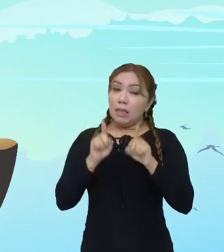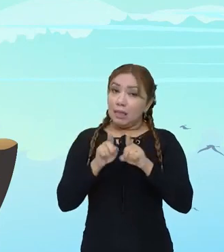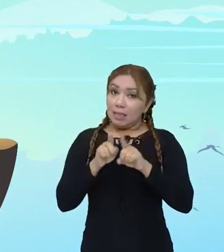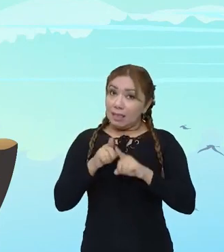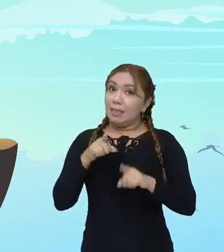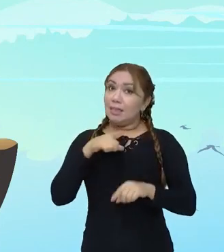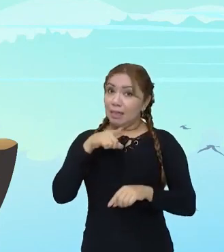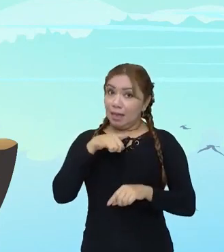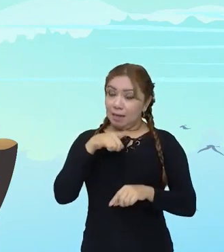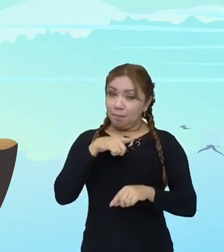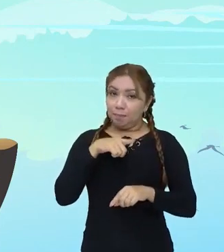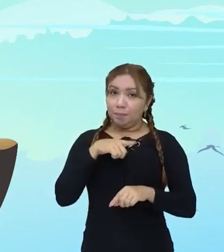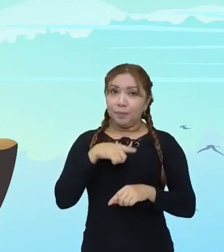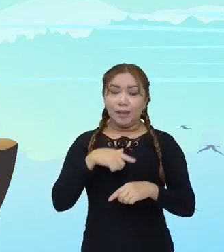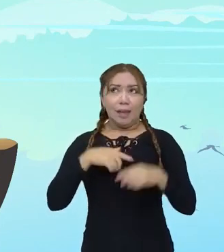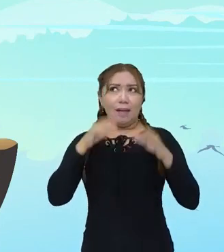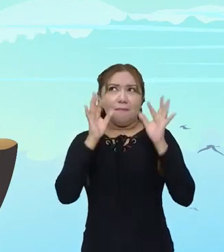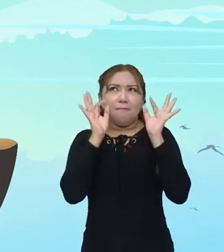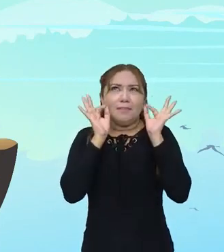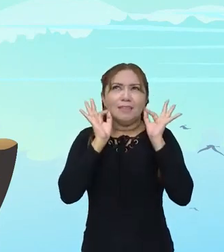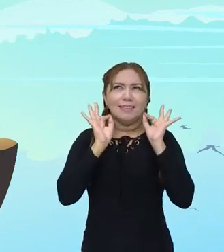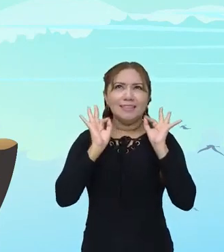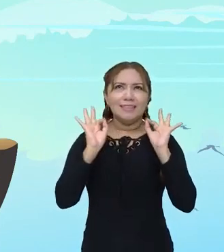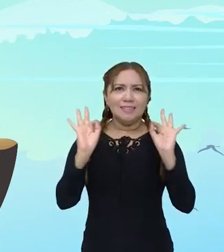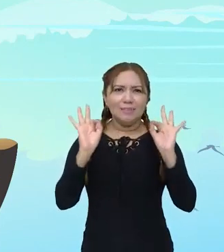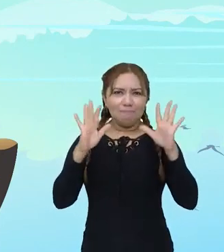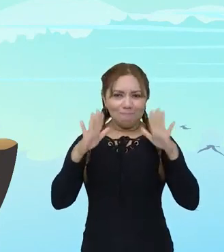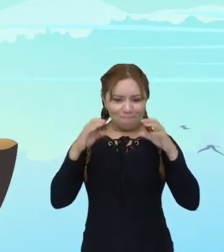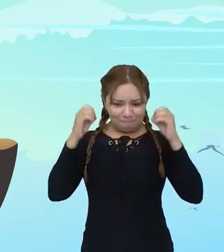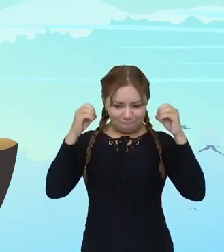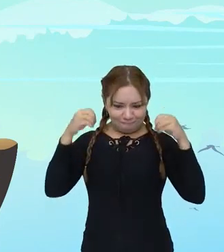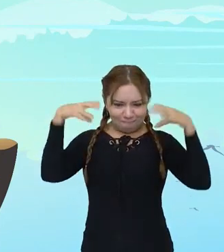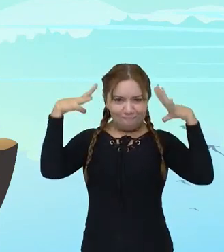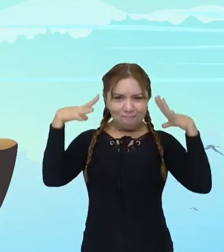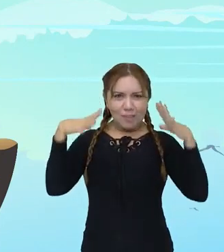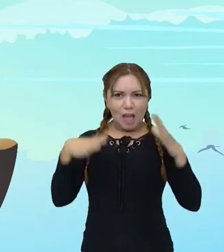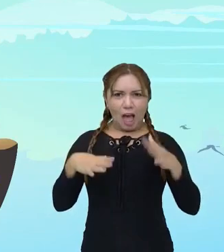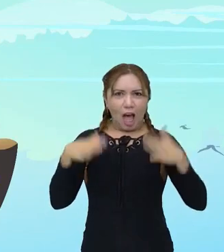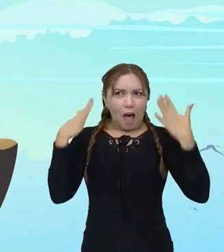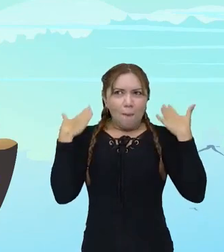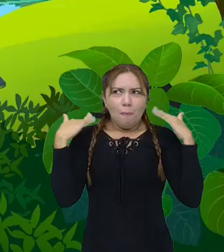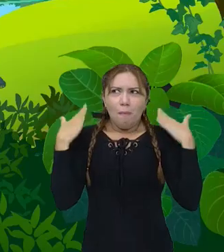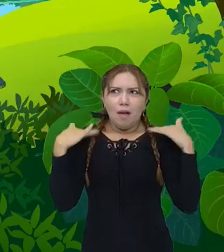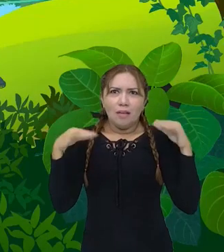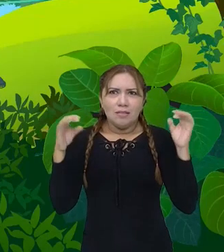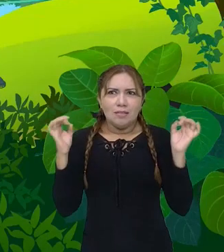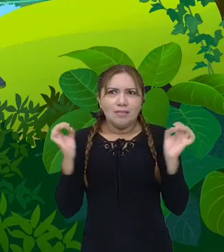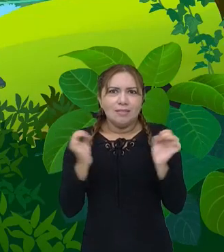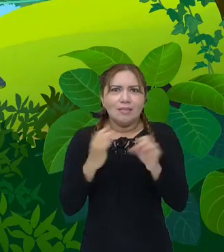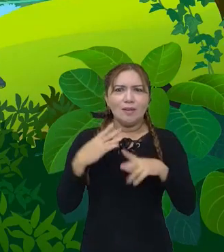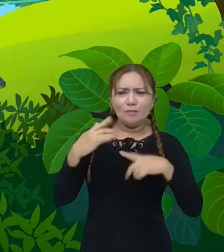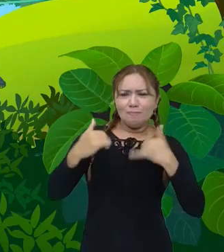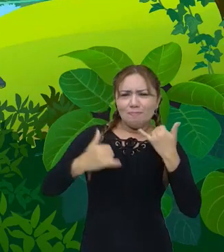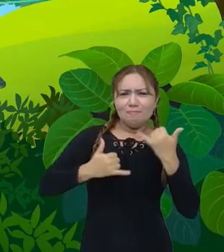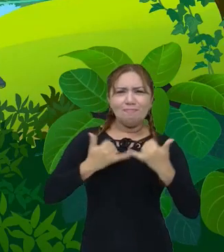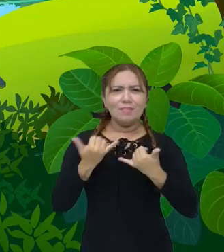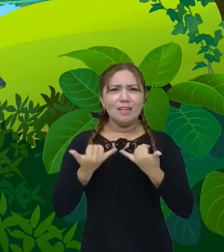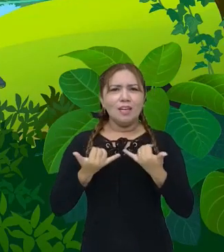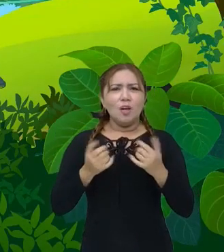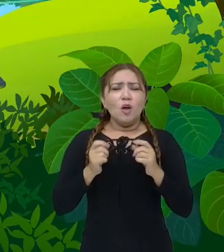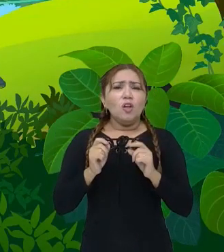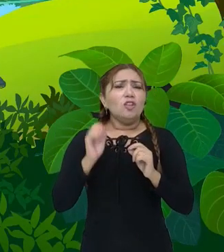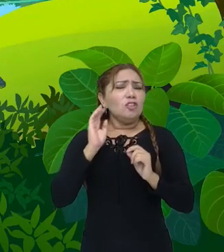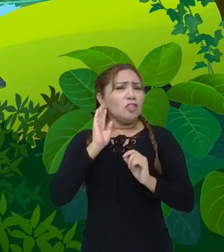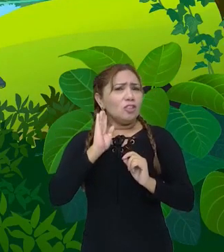muita fantasia, muita magia e também muita aventura. E agora que nós já nos